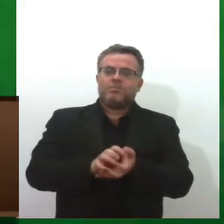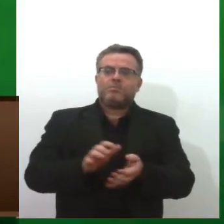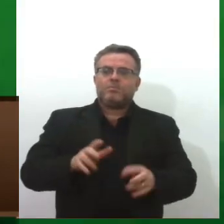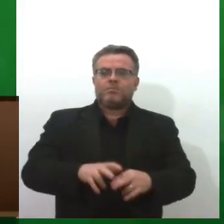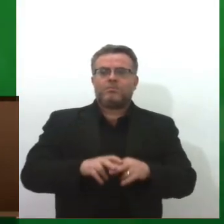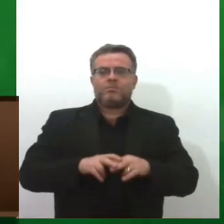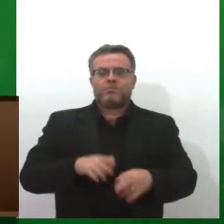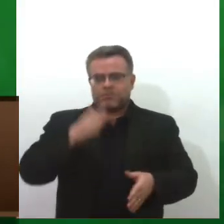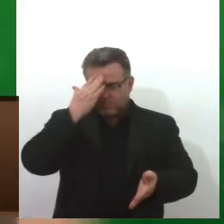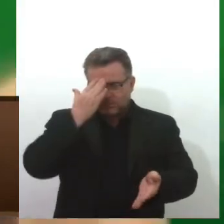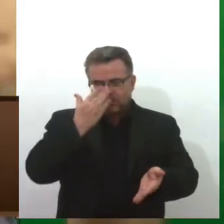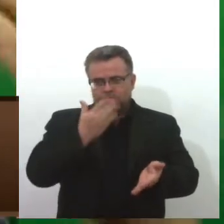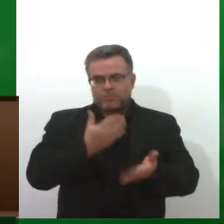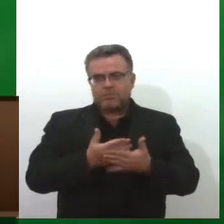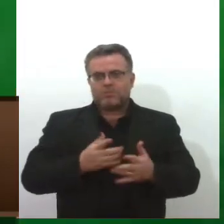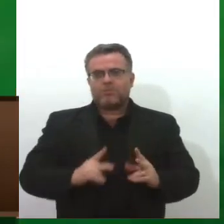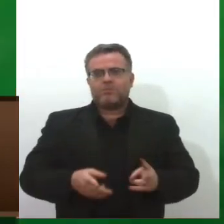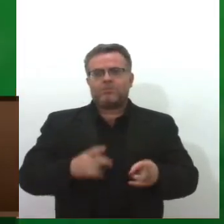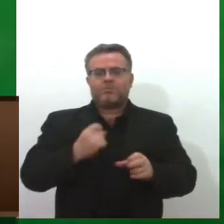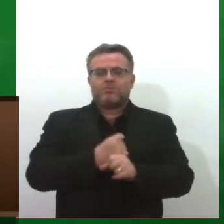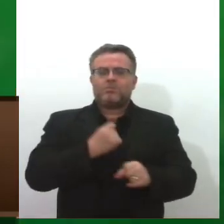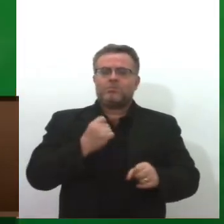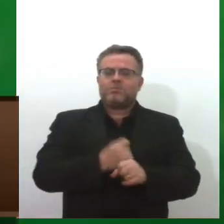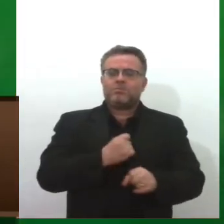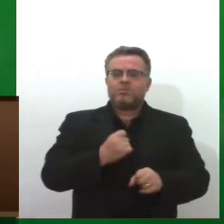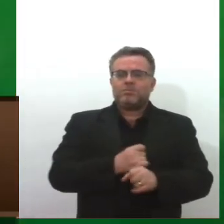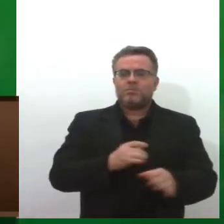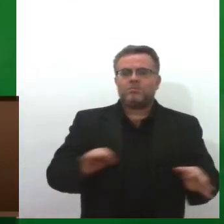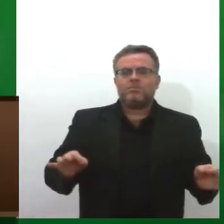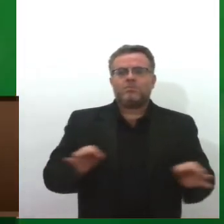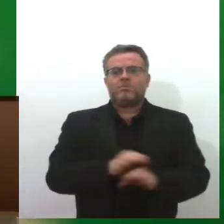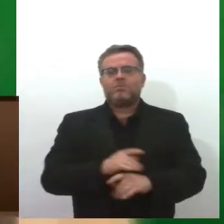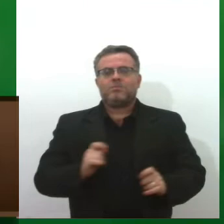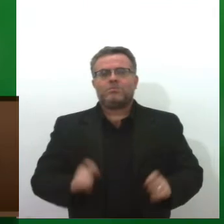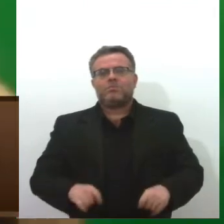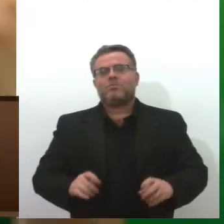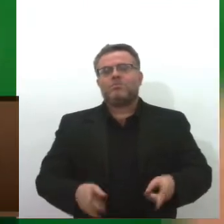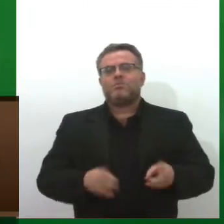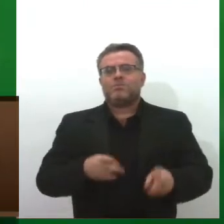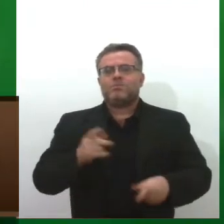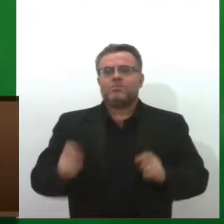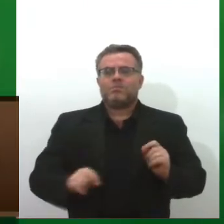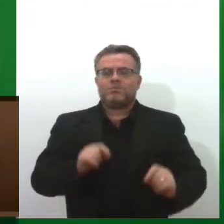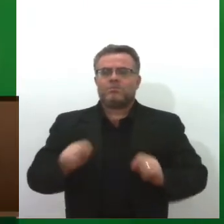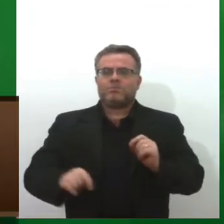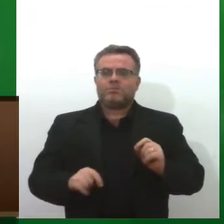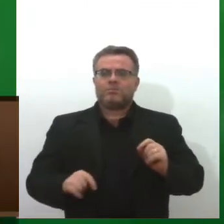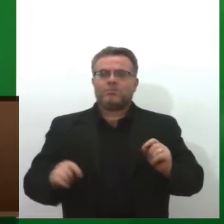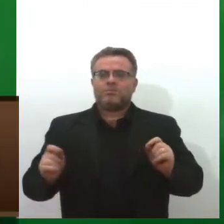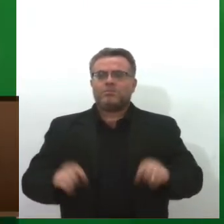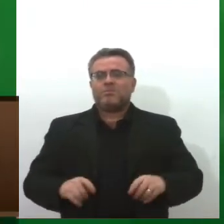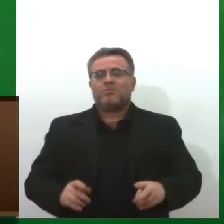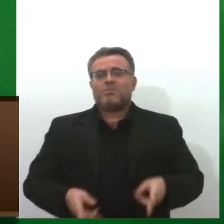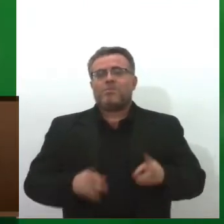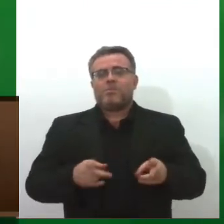toda a construção que favoreça, toda a condição que o Estado possa favorecer